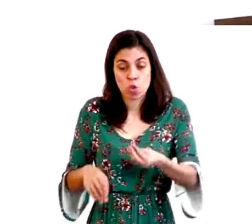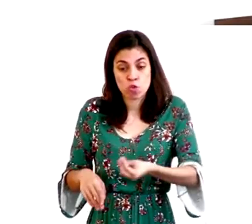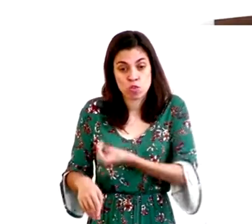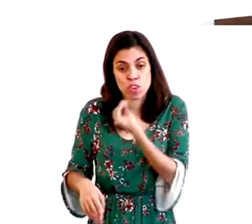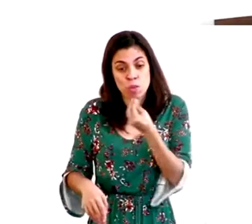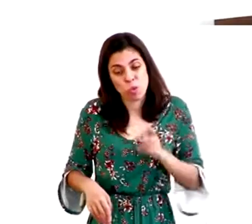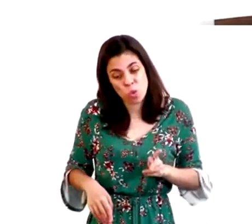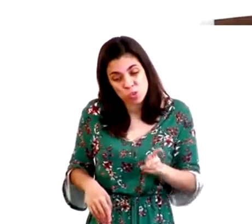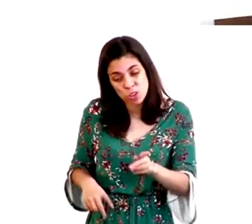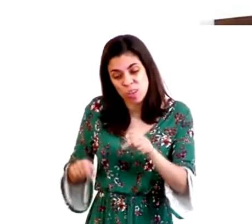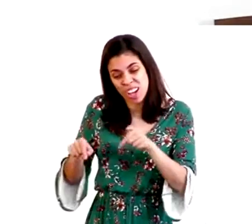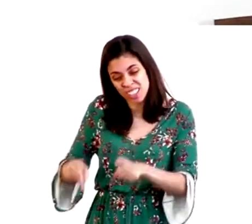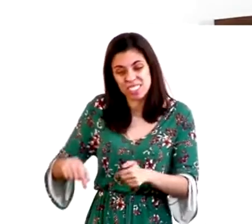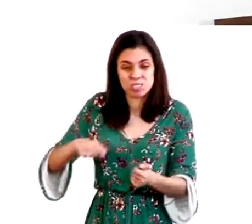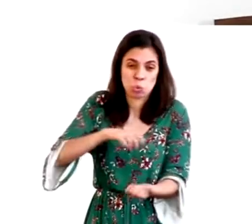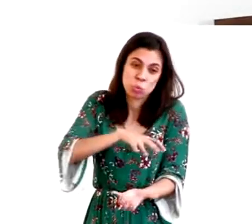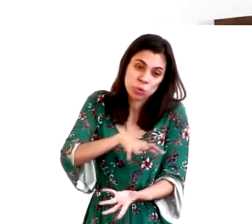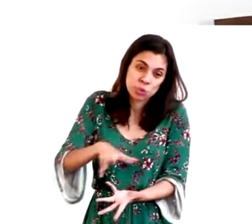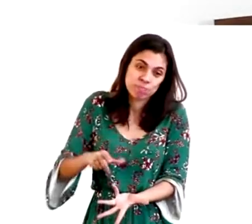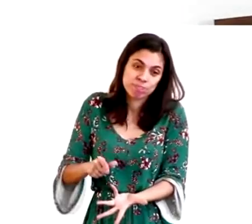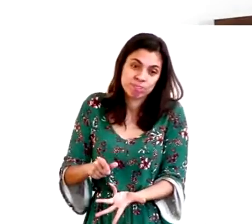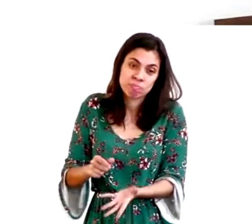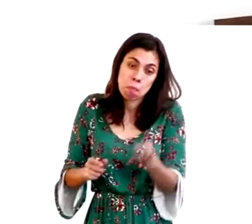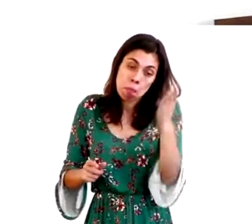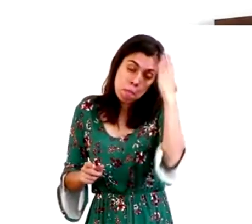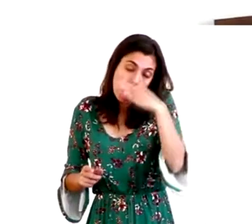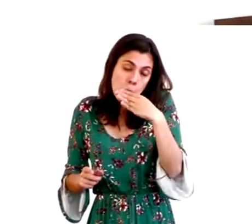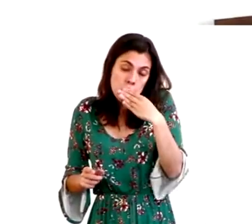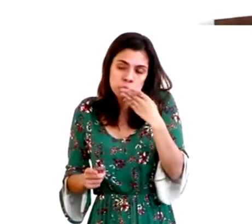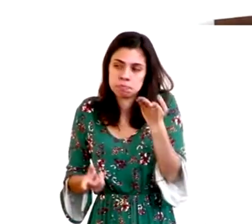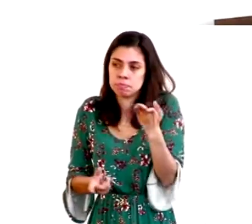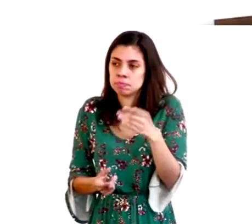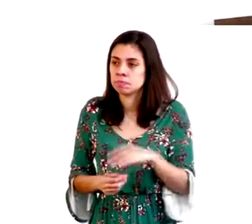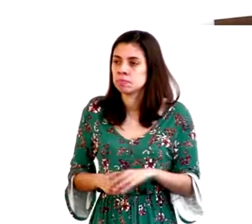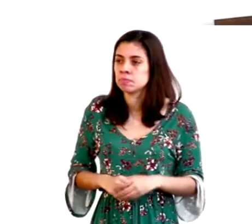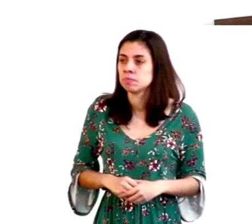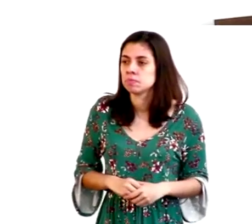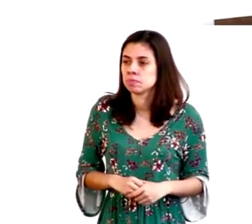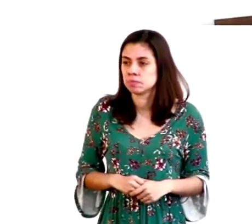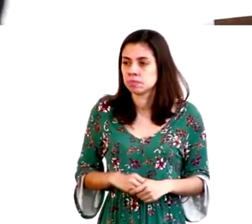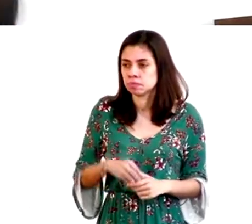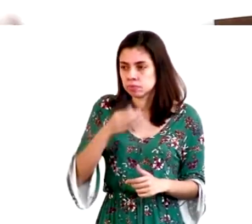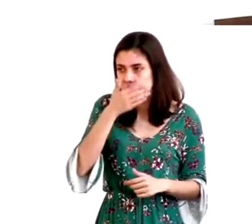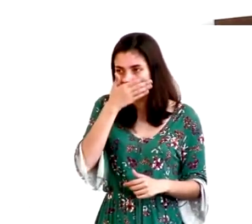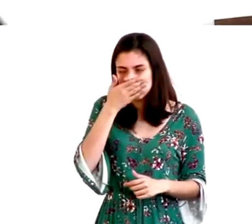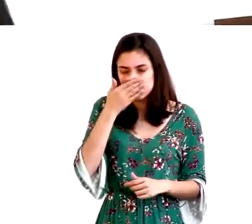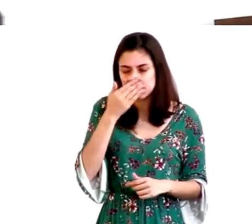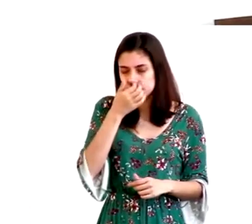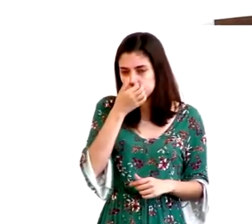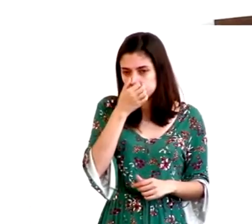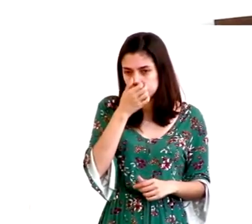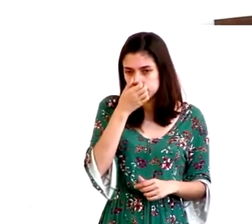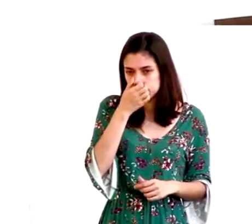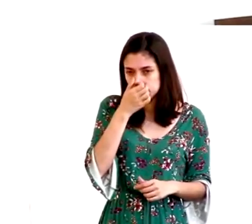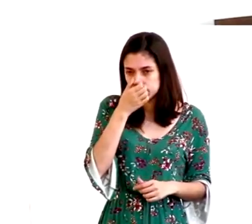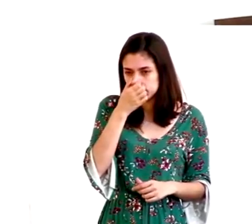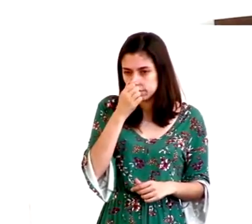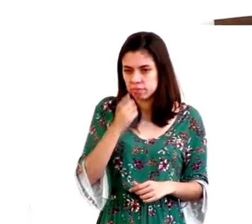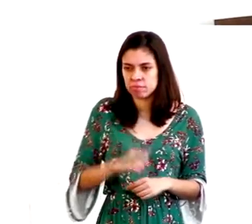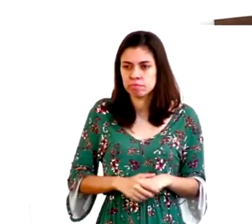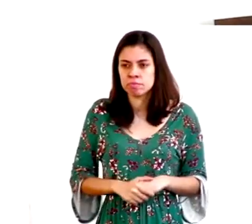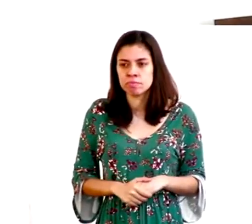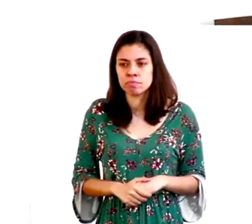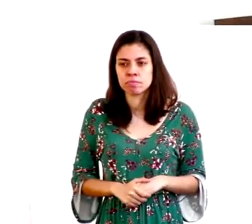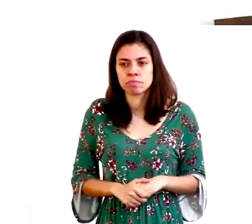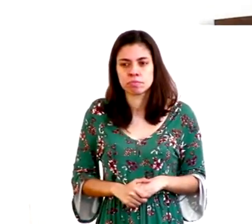quebrado, num mundo caído. Portanto, todos os aspectos da plenitude deste reino